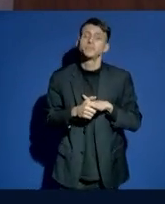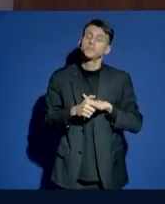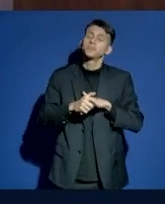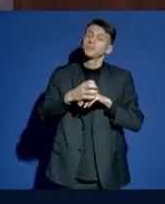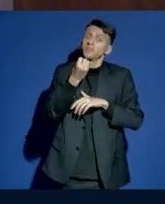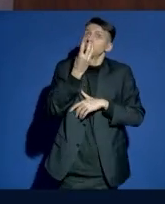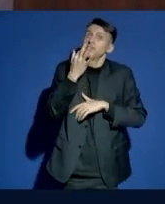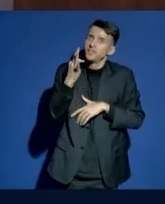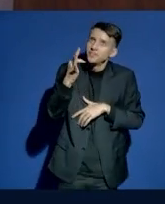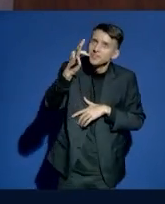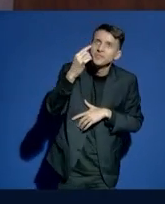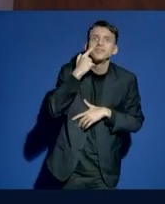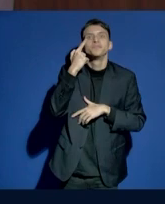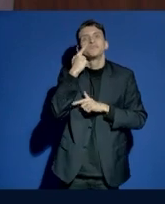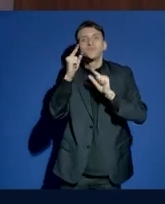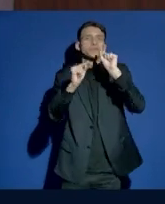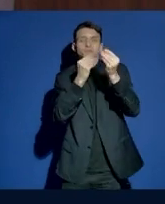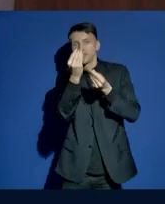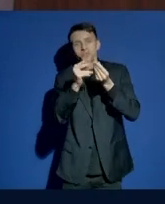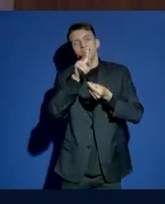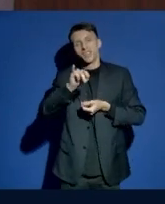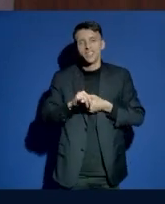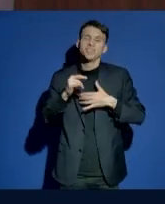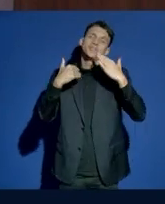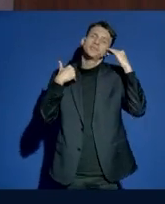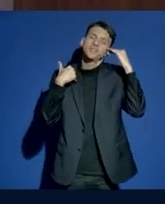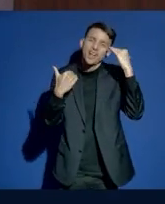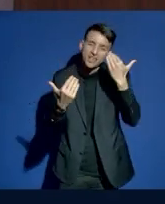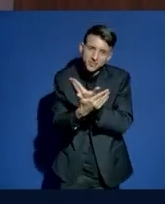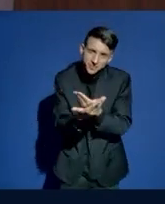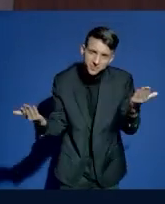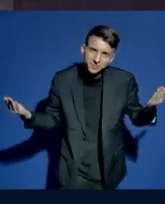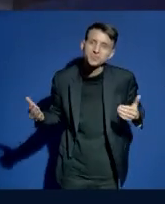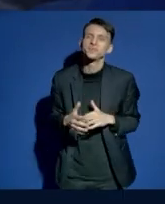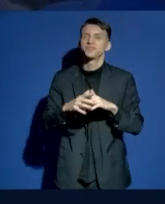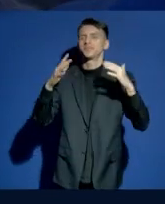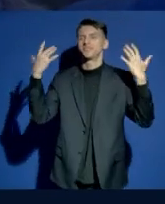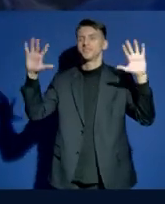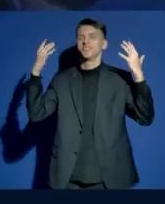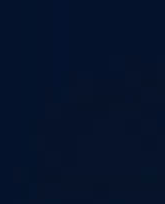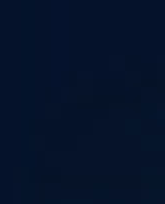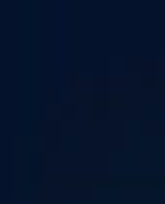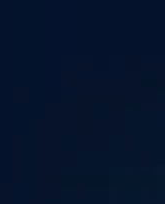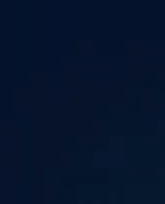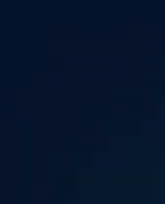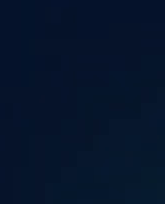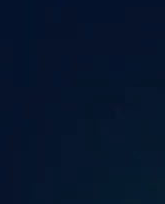bons capítulos pela frente. Muito obrigado. Obrigado. E até a próxima.